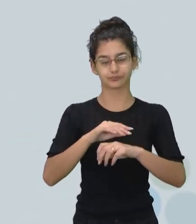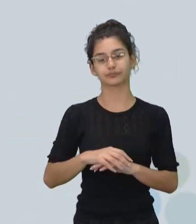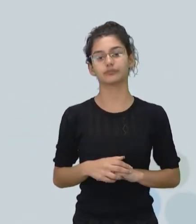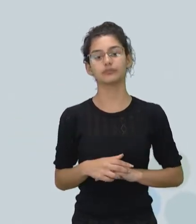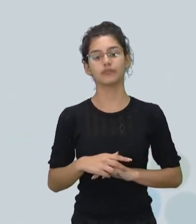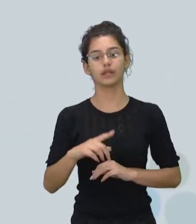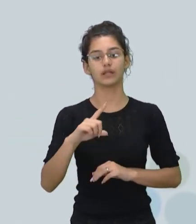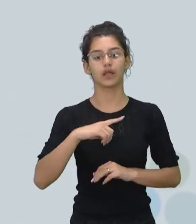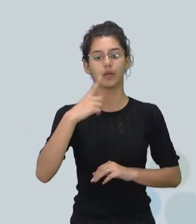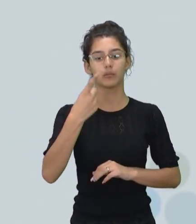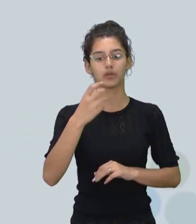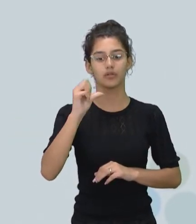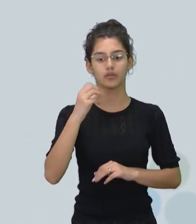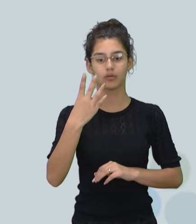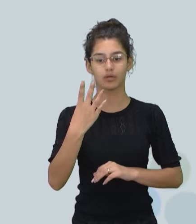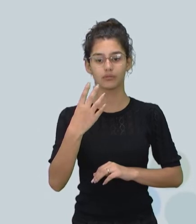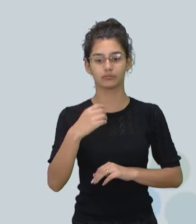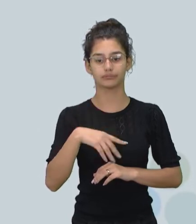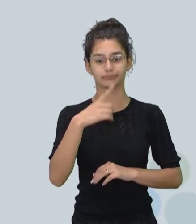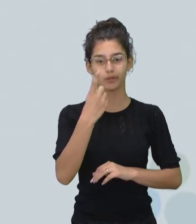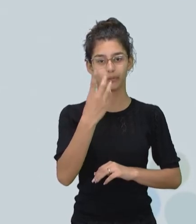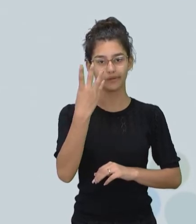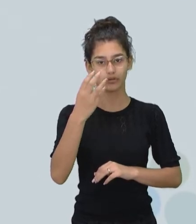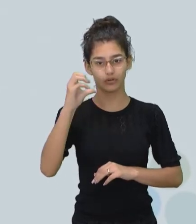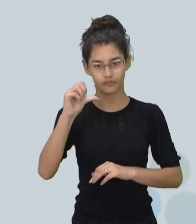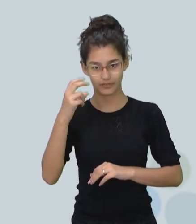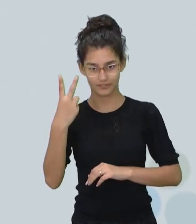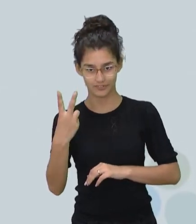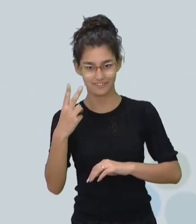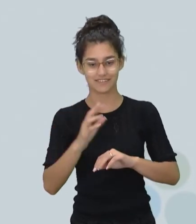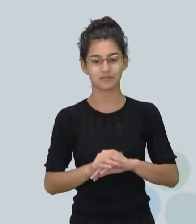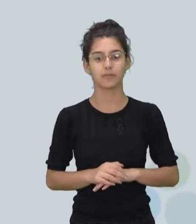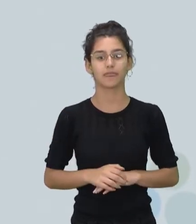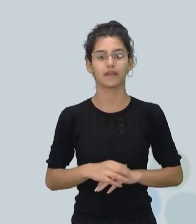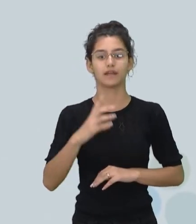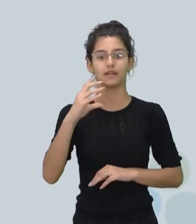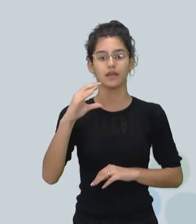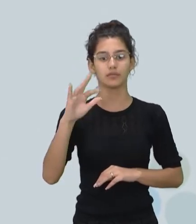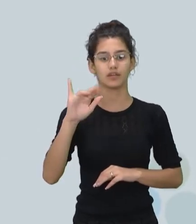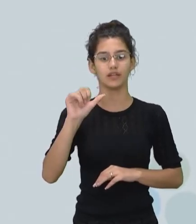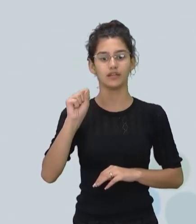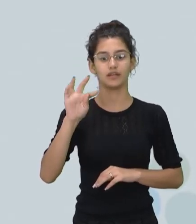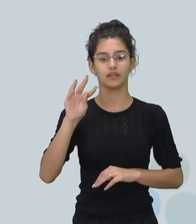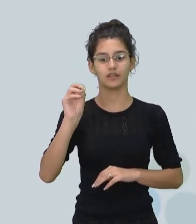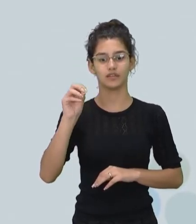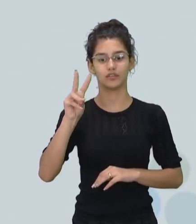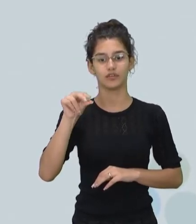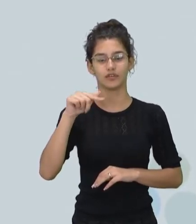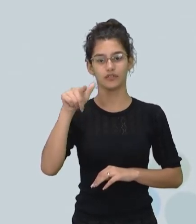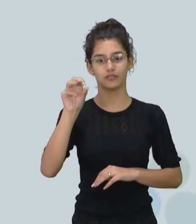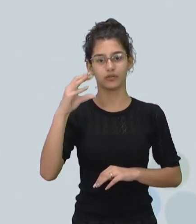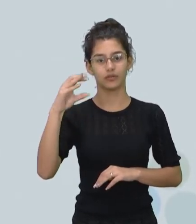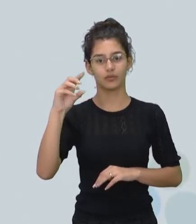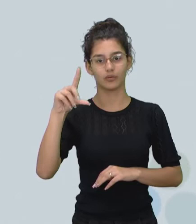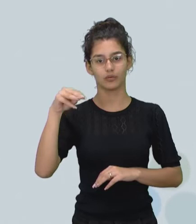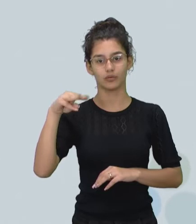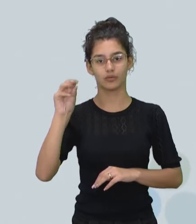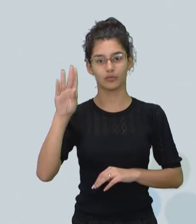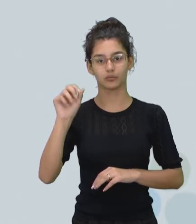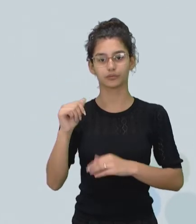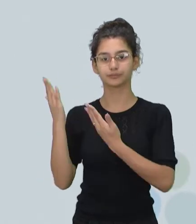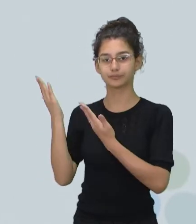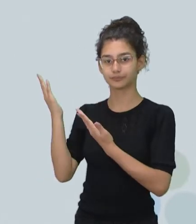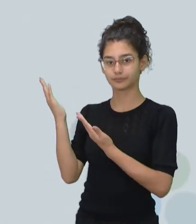em 1492, Cristóvão Colombo. Então, assim, o Cristóvão Colombo, vocês estão vendo na tela